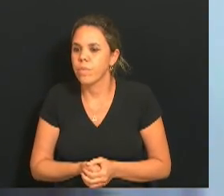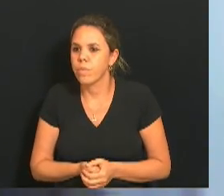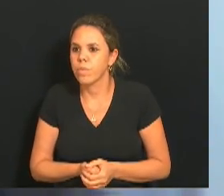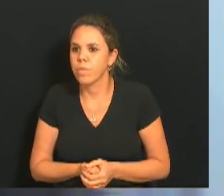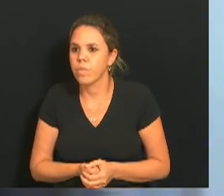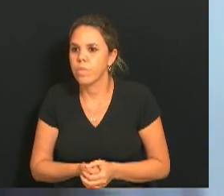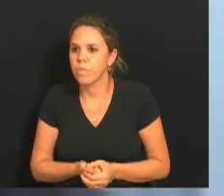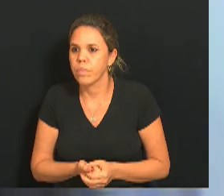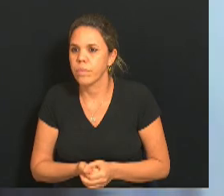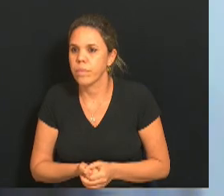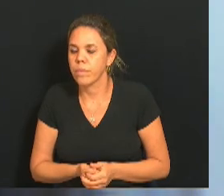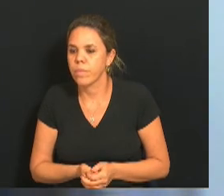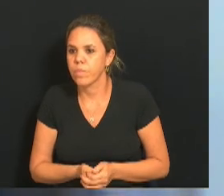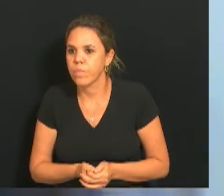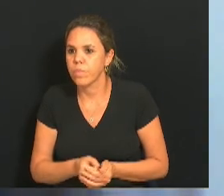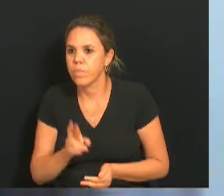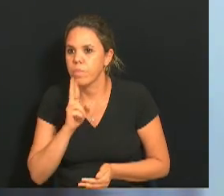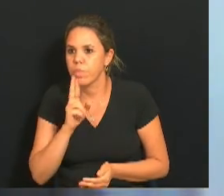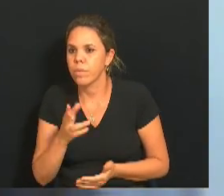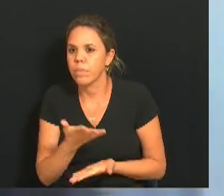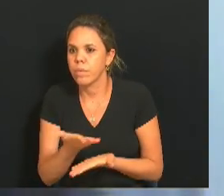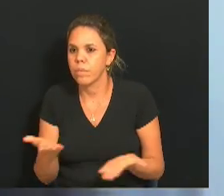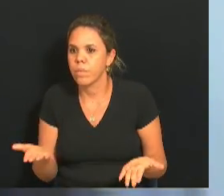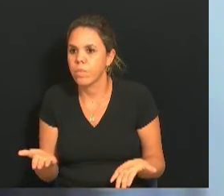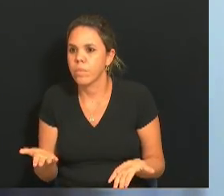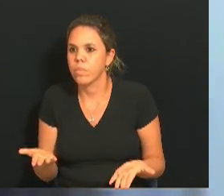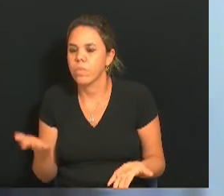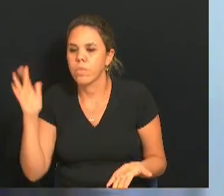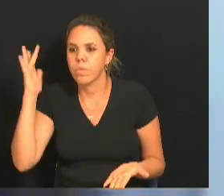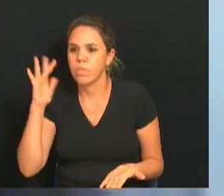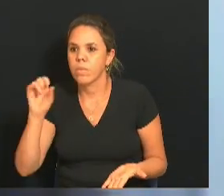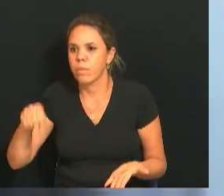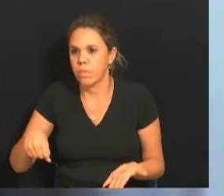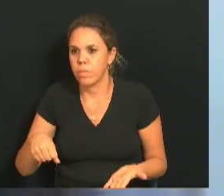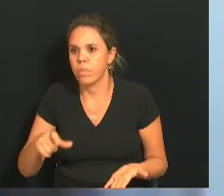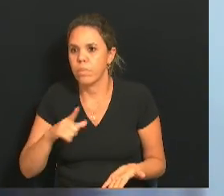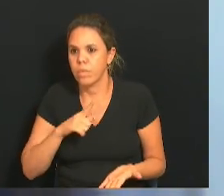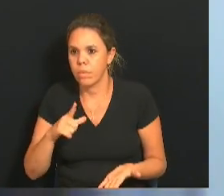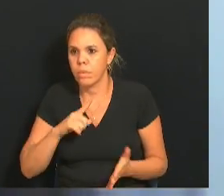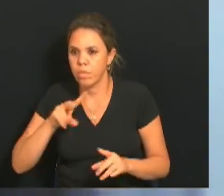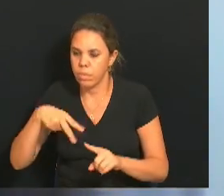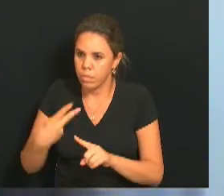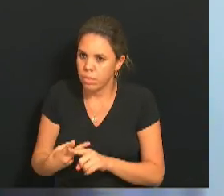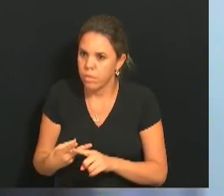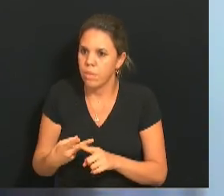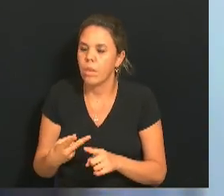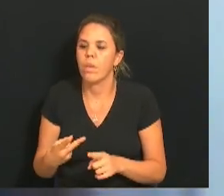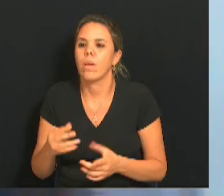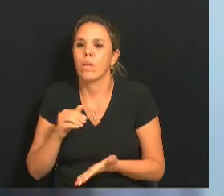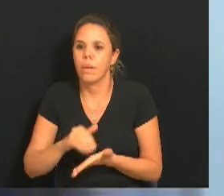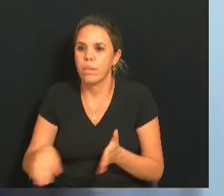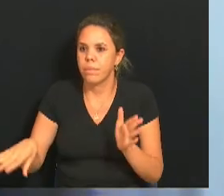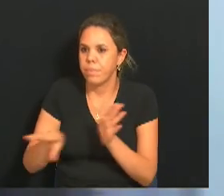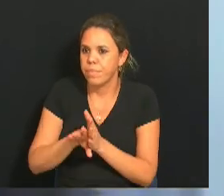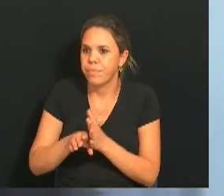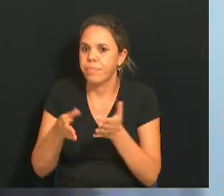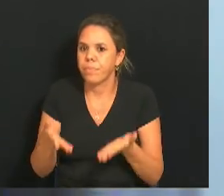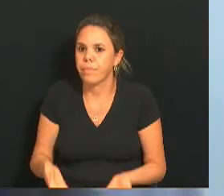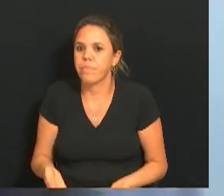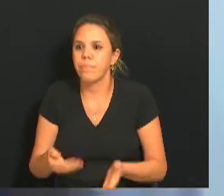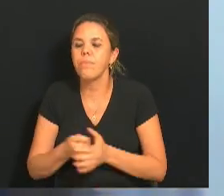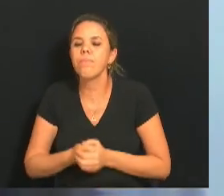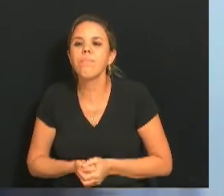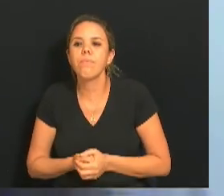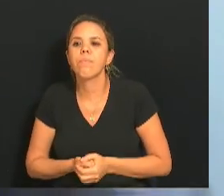Então, para responder o que a vereadora aqui coloca, sim, a gente se debruçou, o requerimento chegou até nós, né?